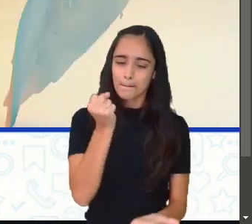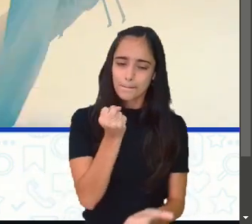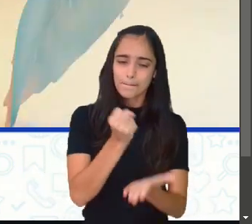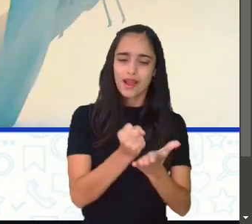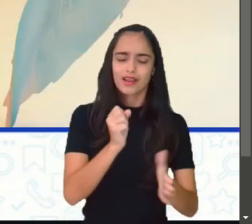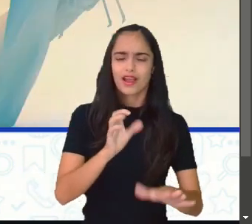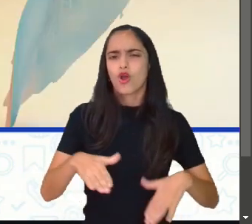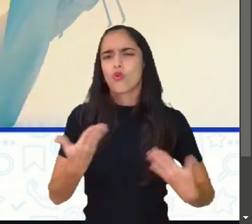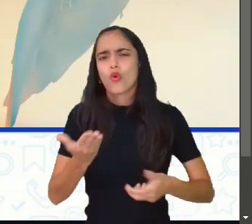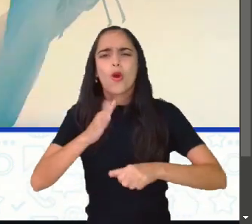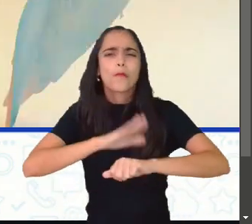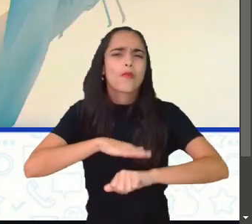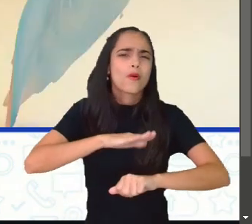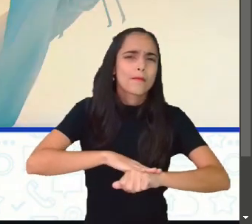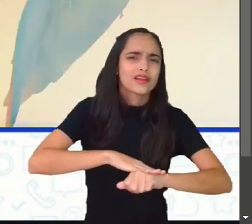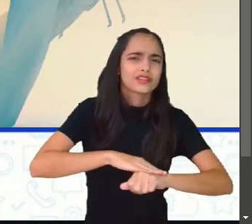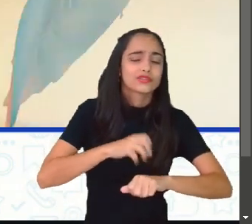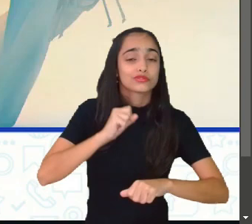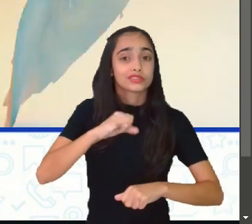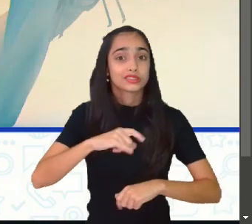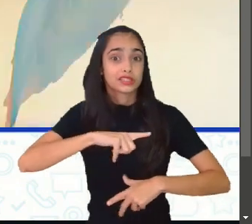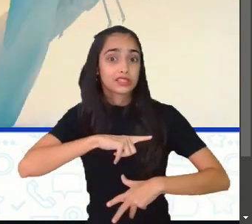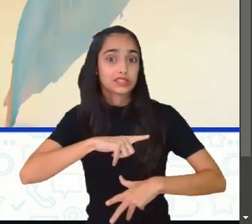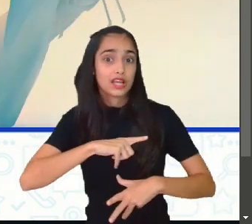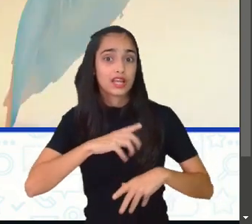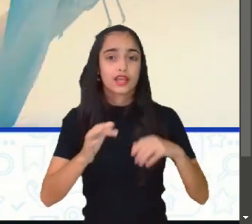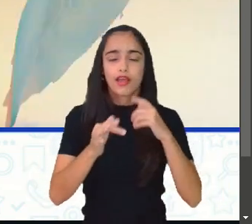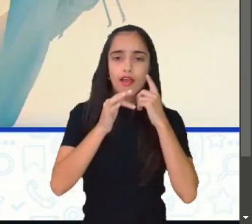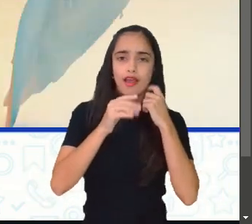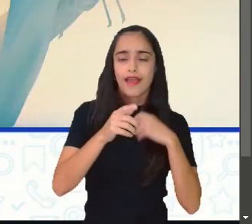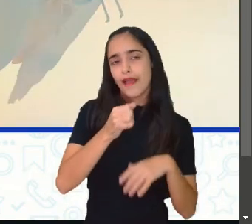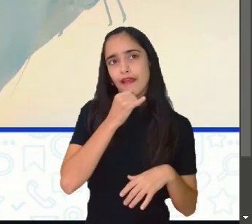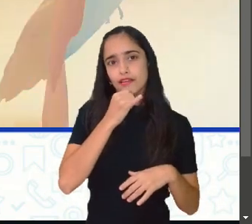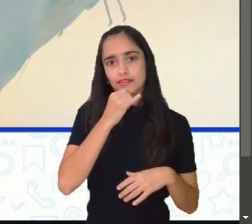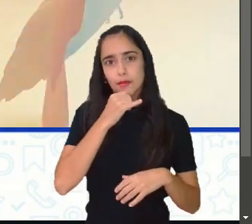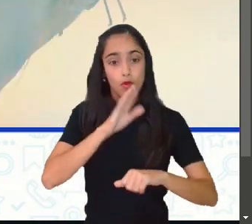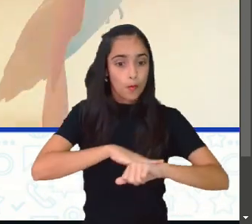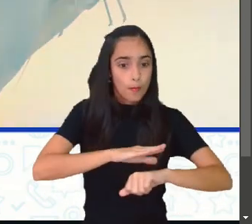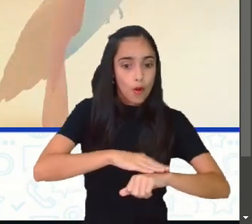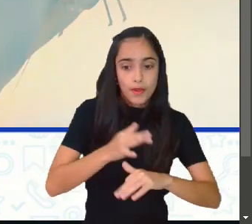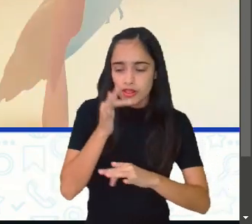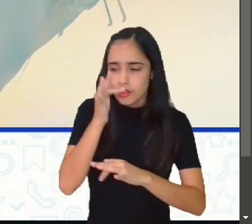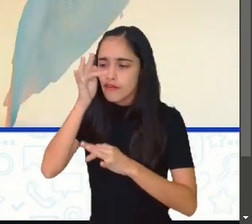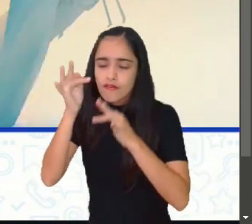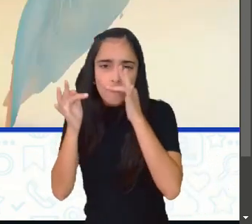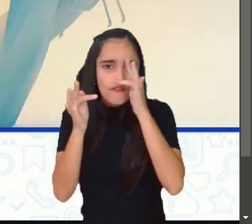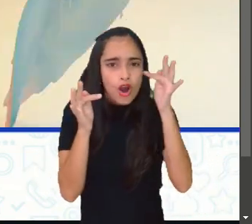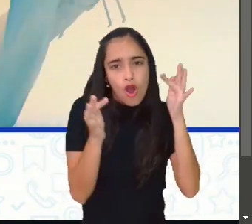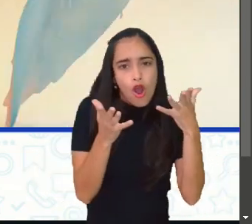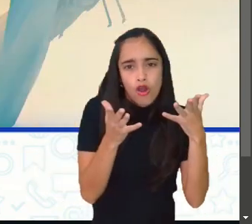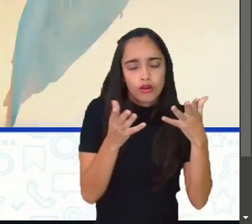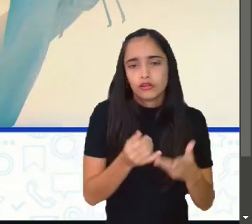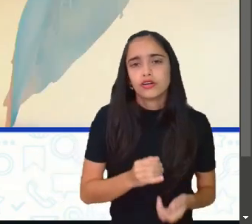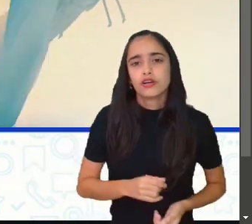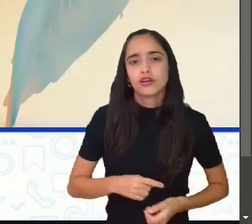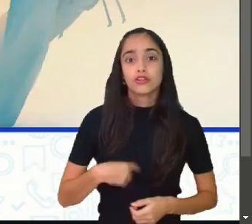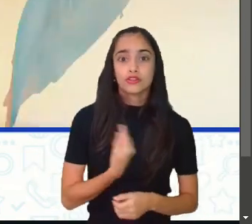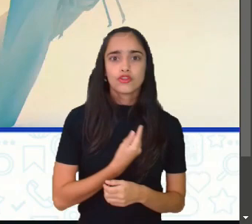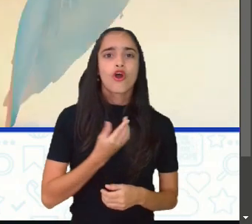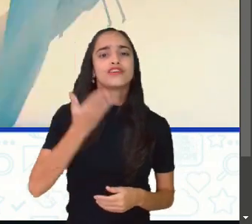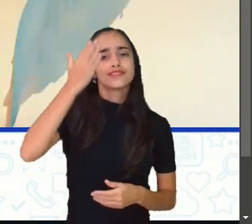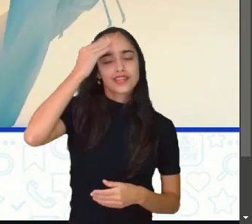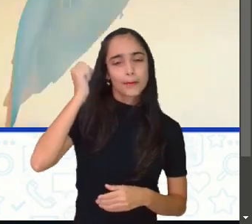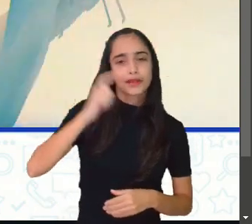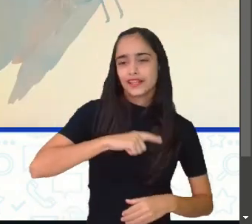haverá muitas flores, haverá uma estação com calor, muito sol, né? Se eu sei que é outono, outono já é a estação